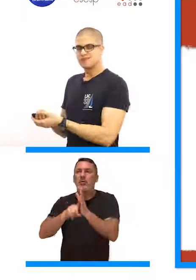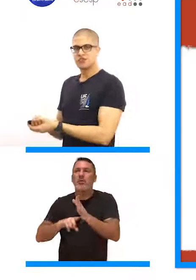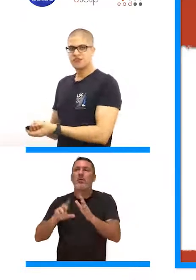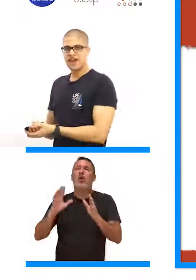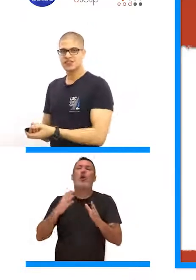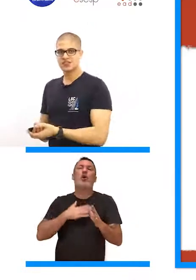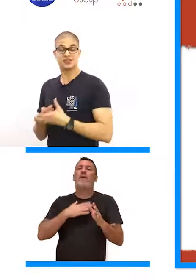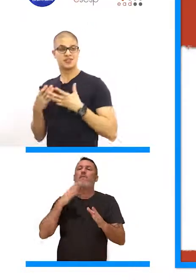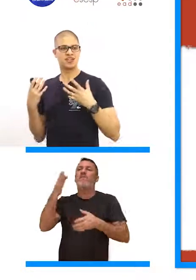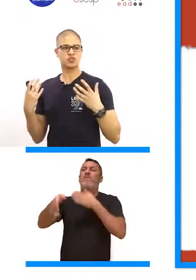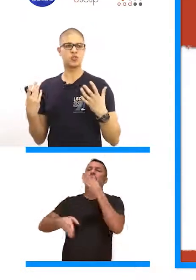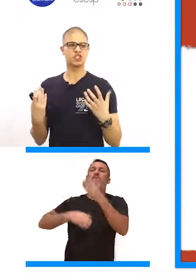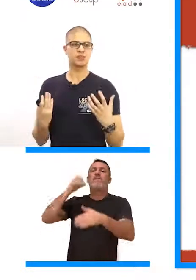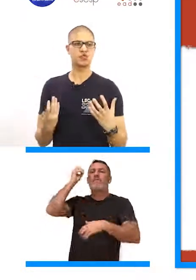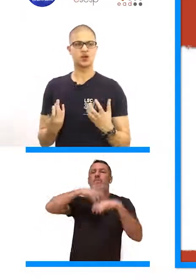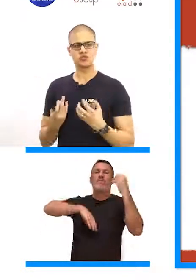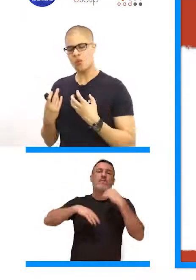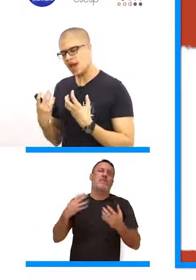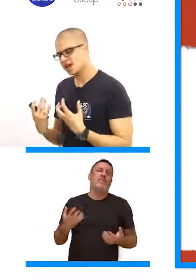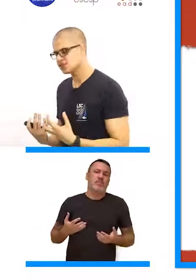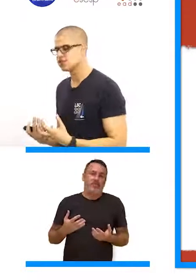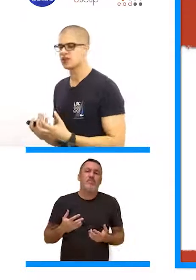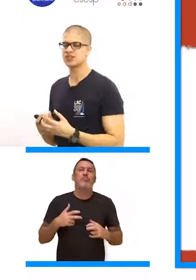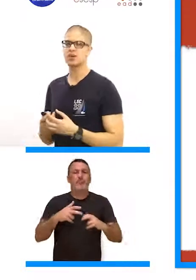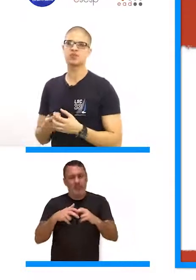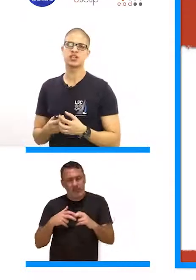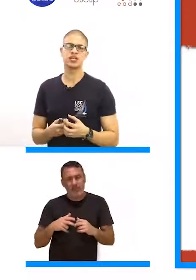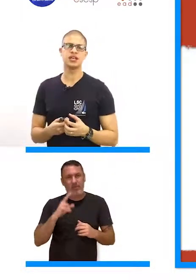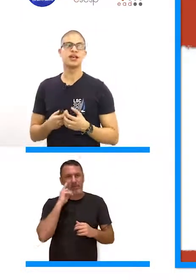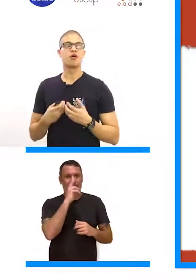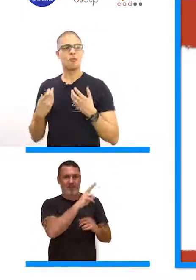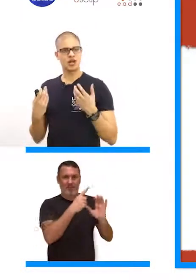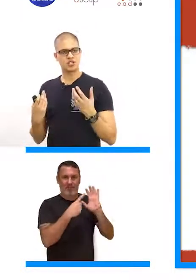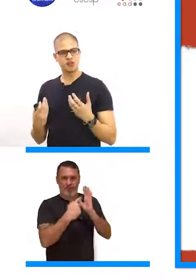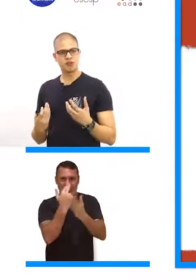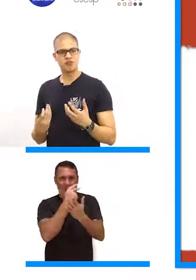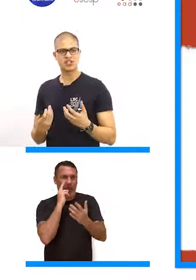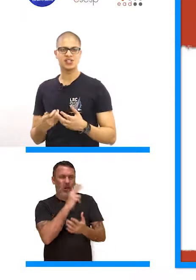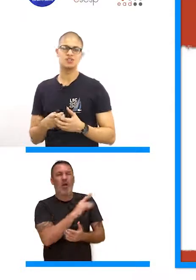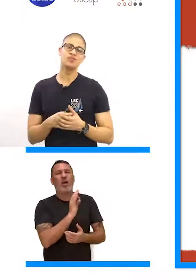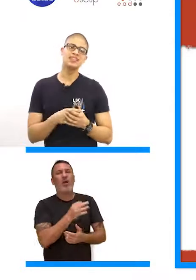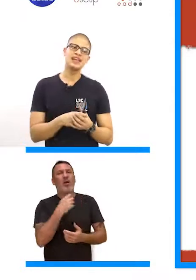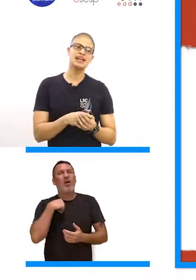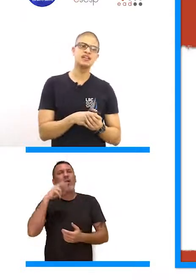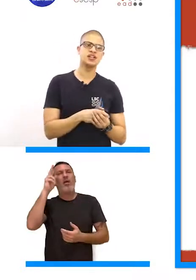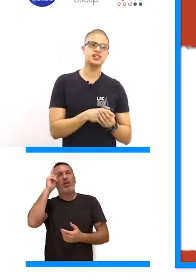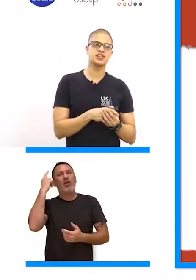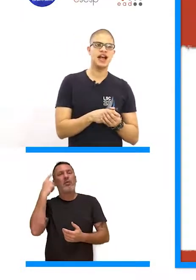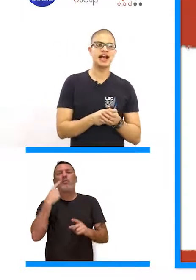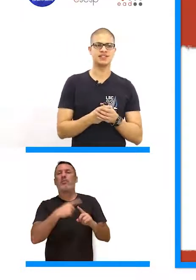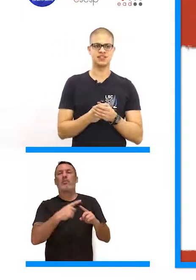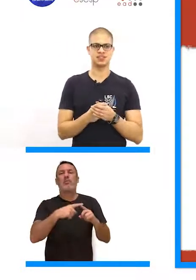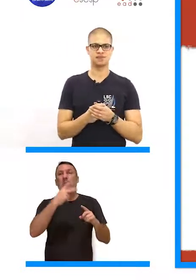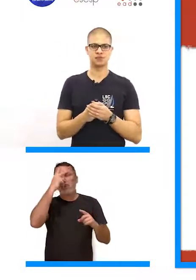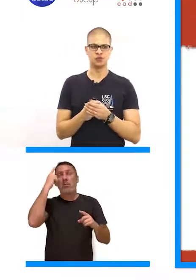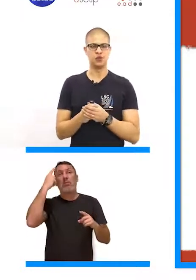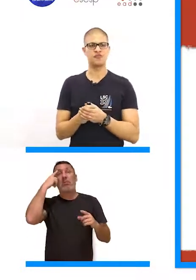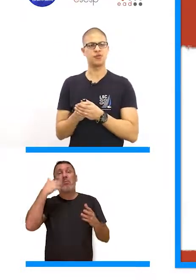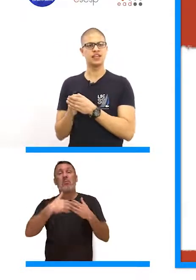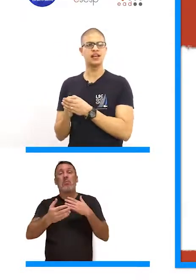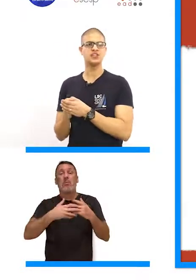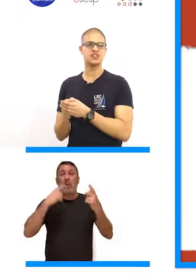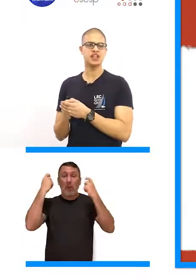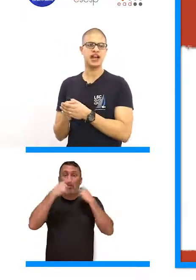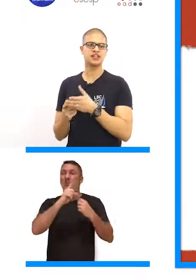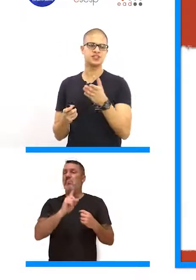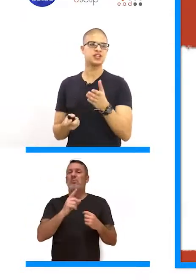porque diversas concepções como essas que nós estamos aqui compartilhando com vocês, elas foram negligenciadas. Tudo bem?